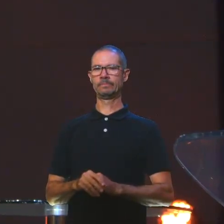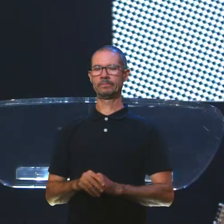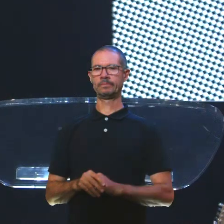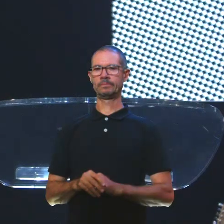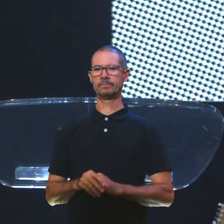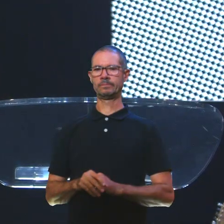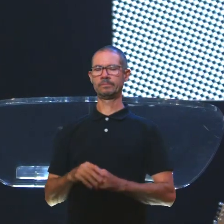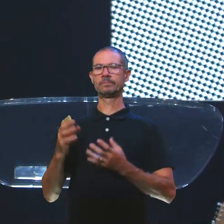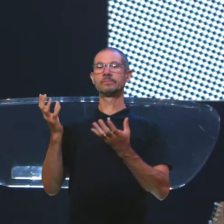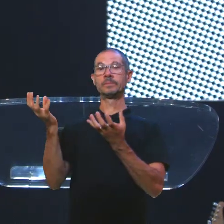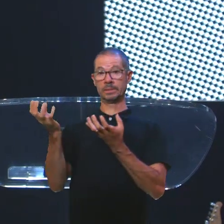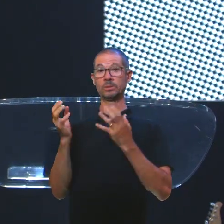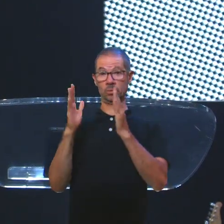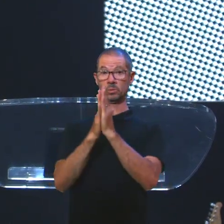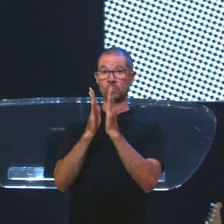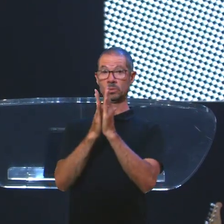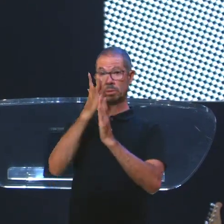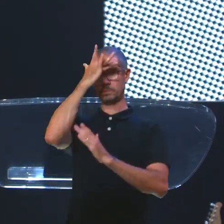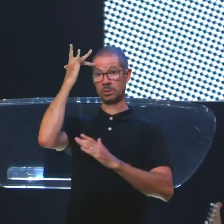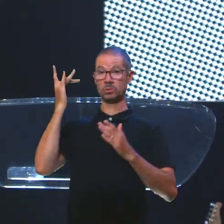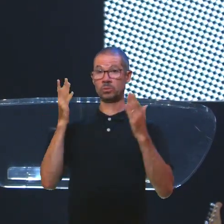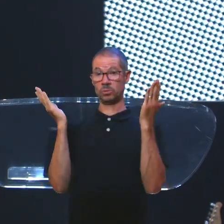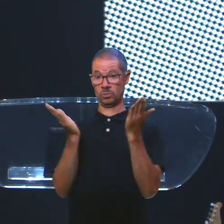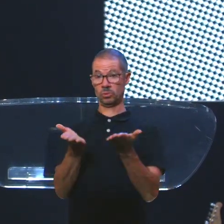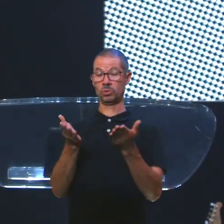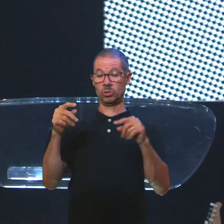Eu quero orar com pessoas hoje aqui